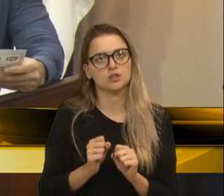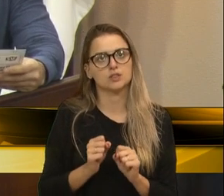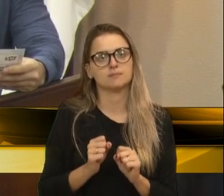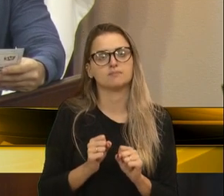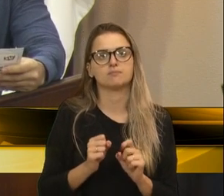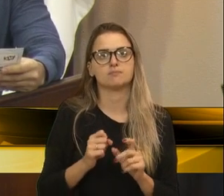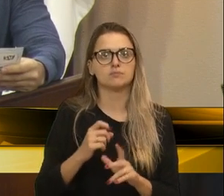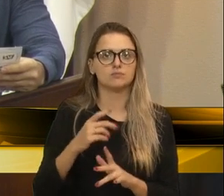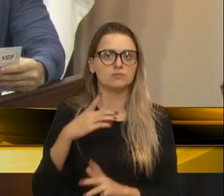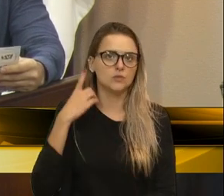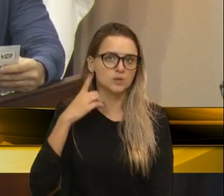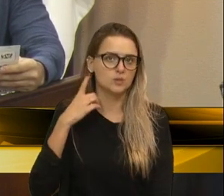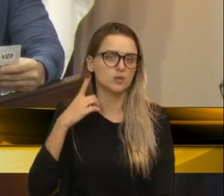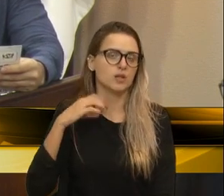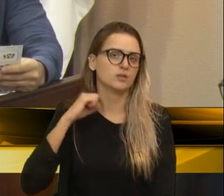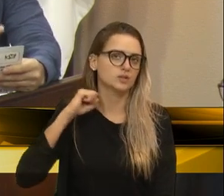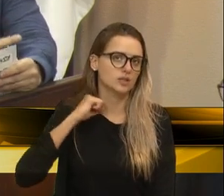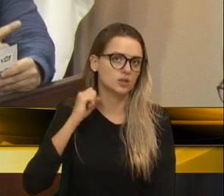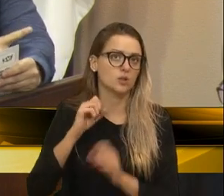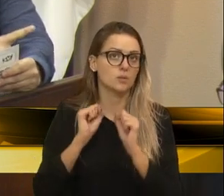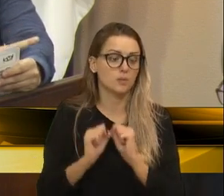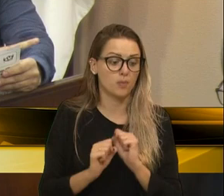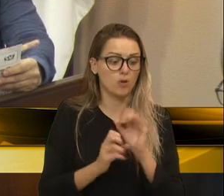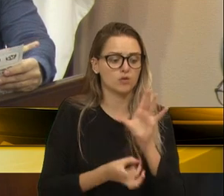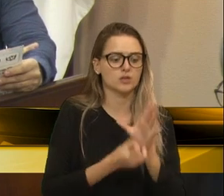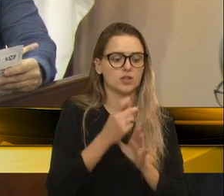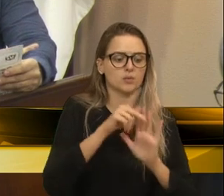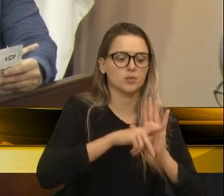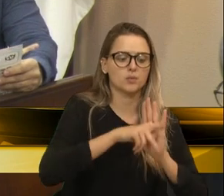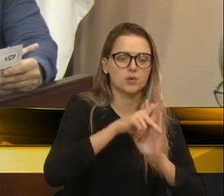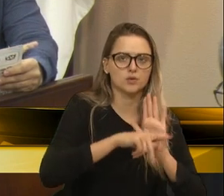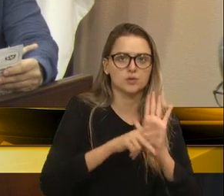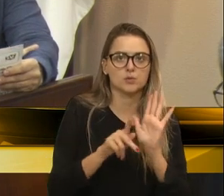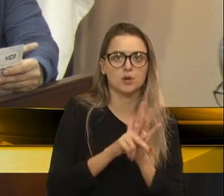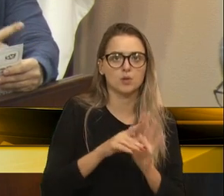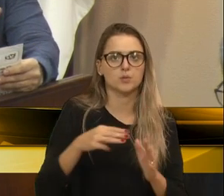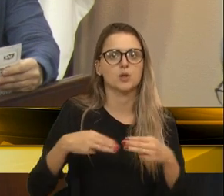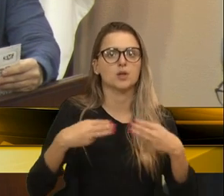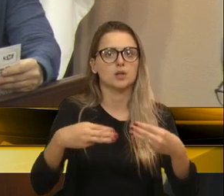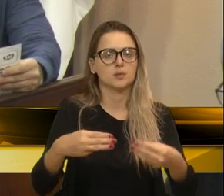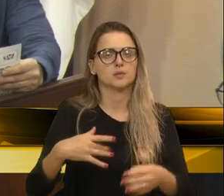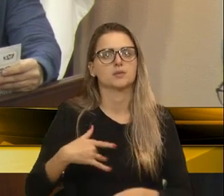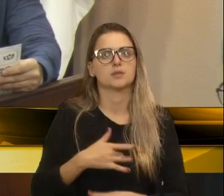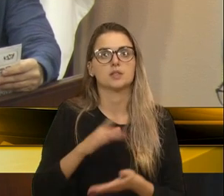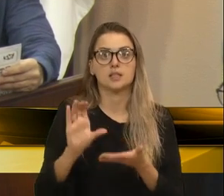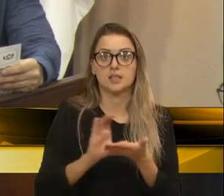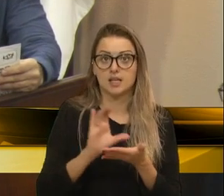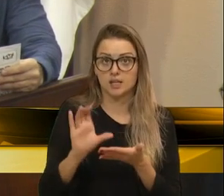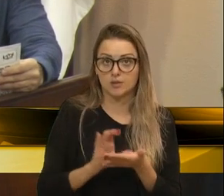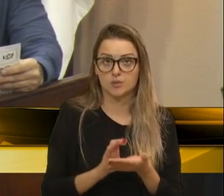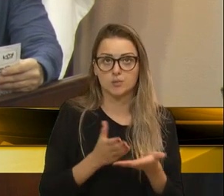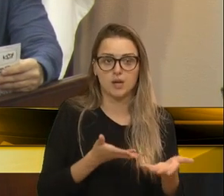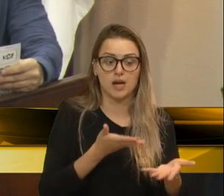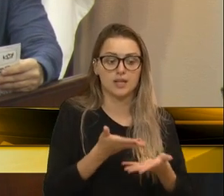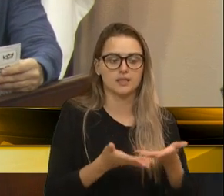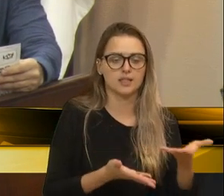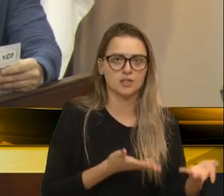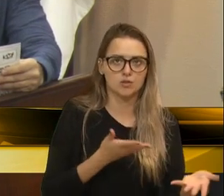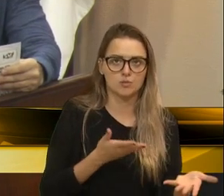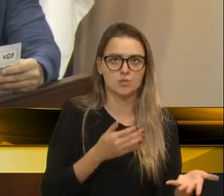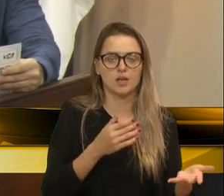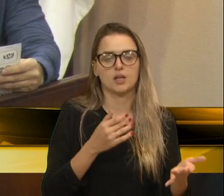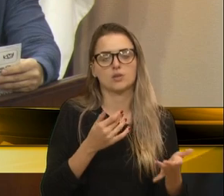para fazer indicações de projetos definidos pelo Ministério da Saúde, né? Que é recurso para atendimento de baixa, média e